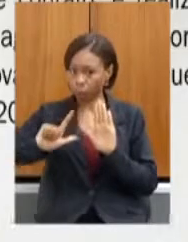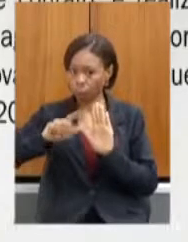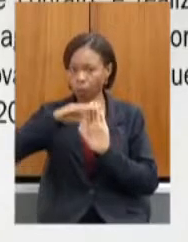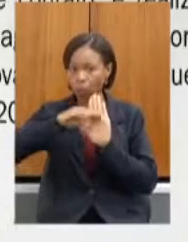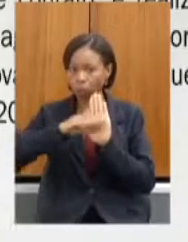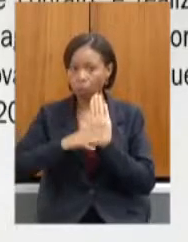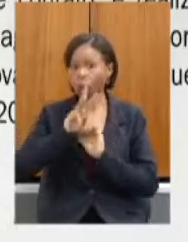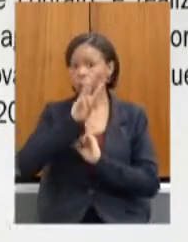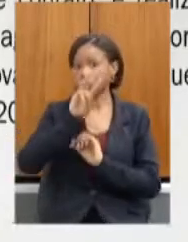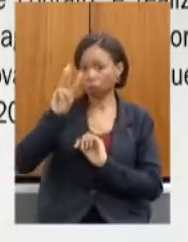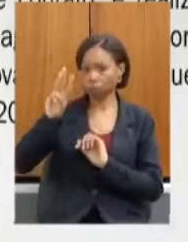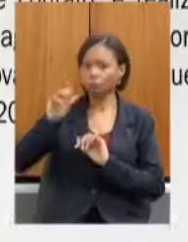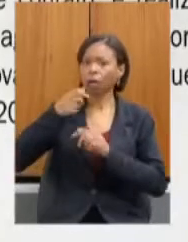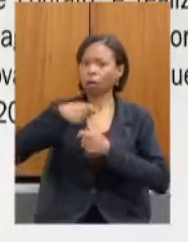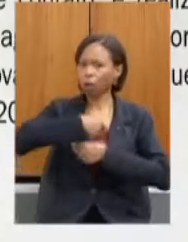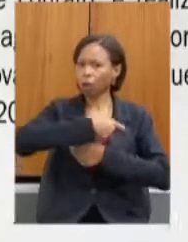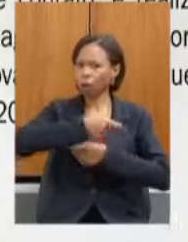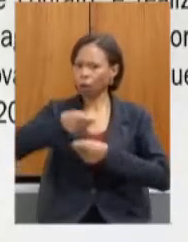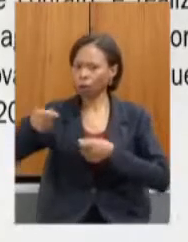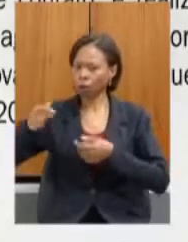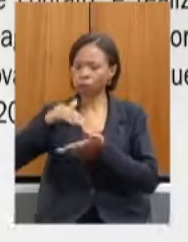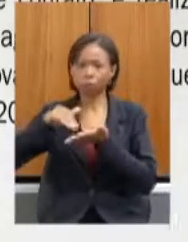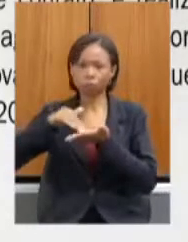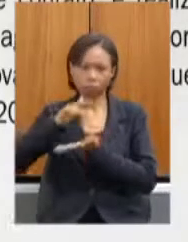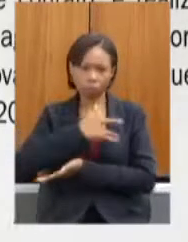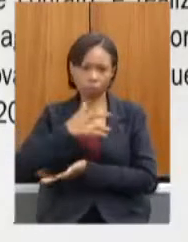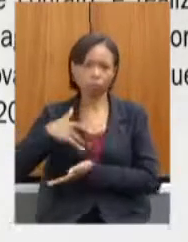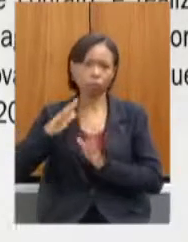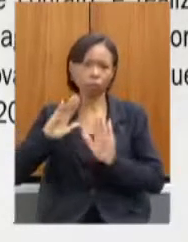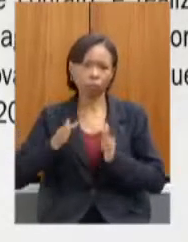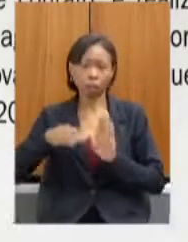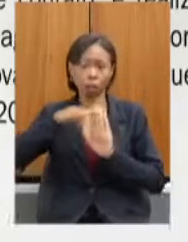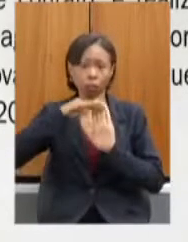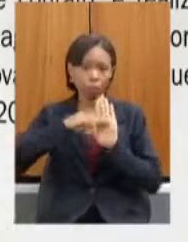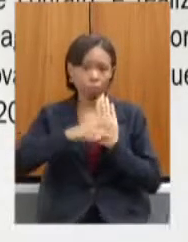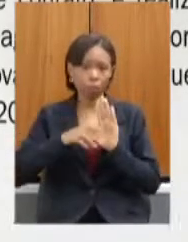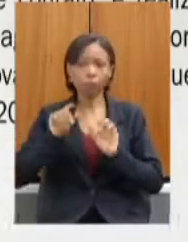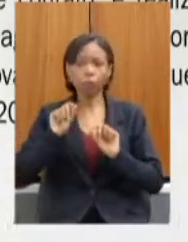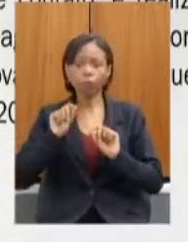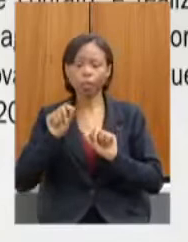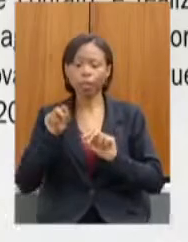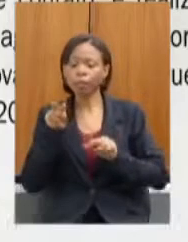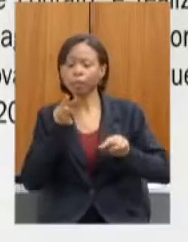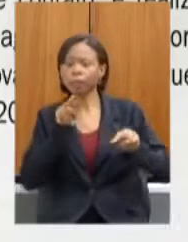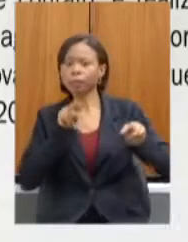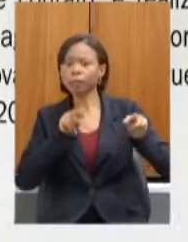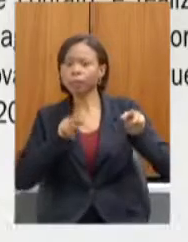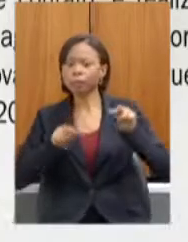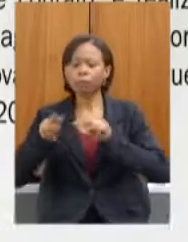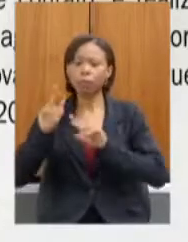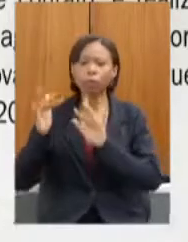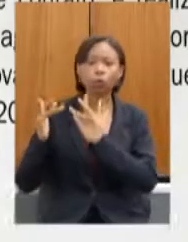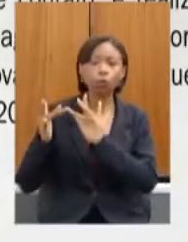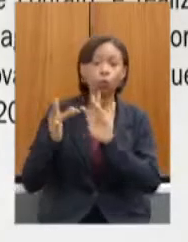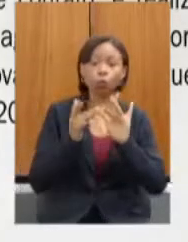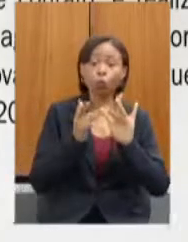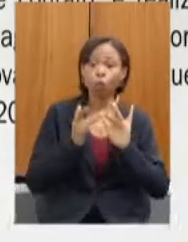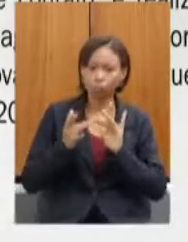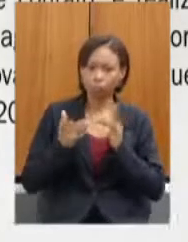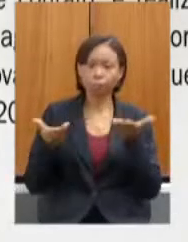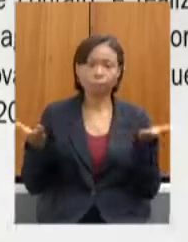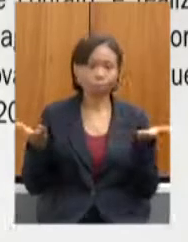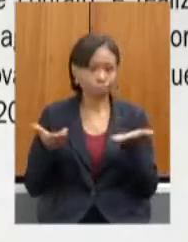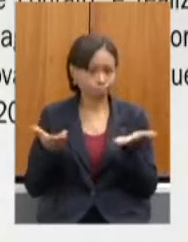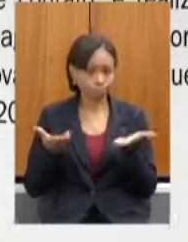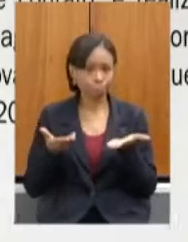distribuído para todas as secretarias municipais de saúde um manual de rastreamento de contato isso para nós é a forma agora